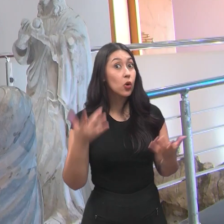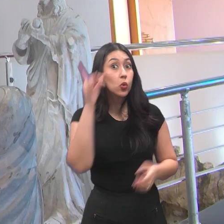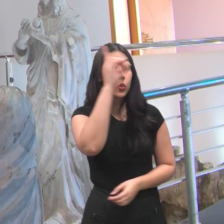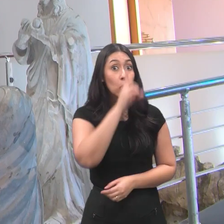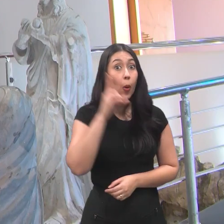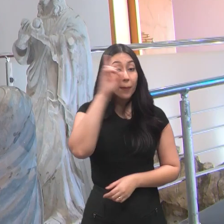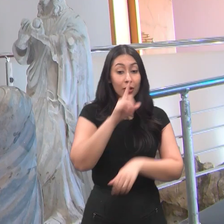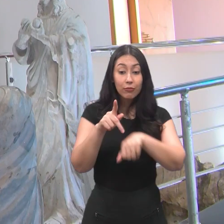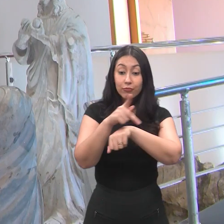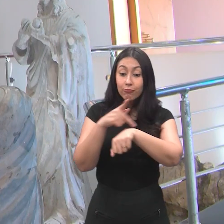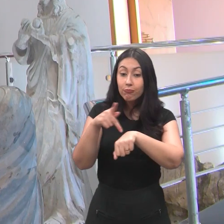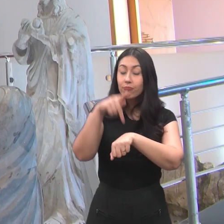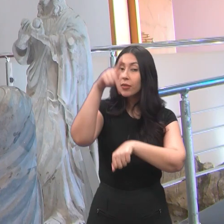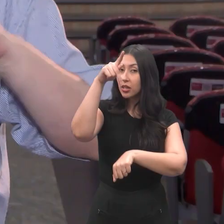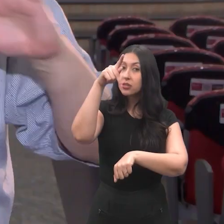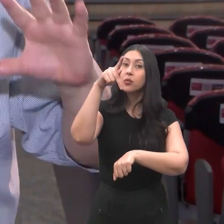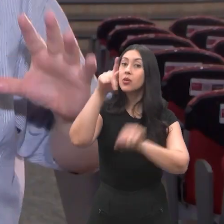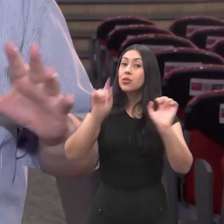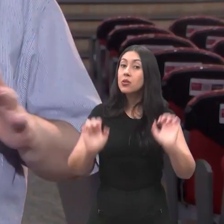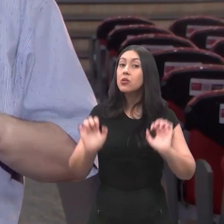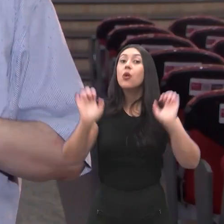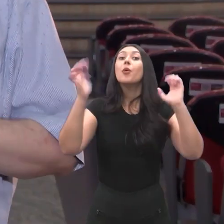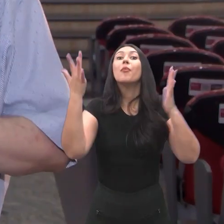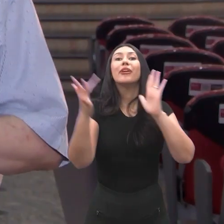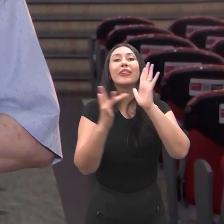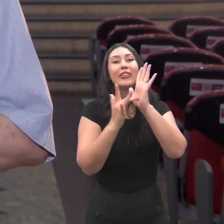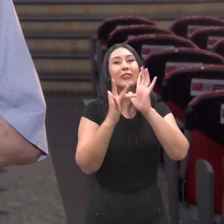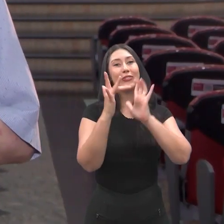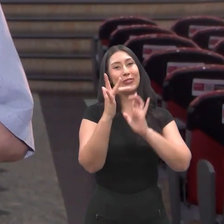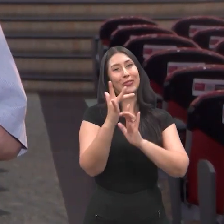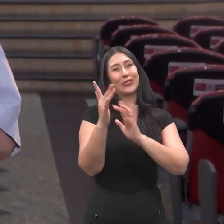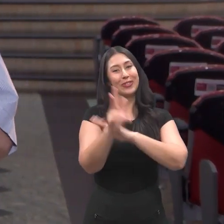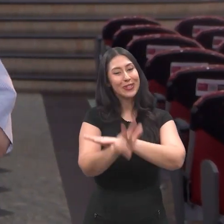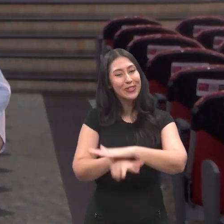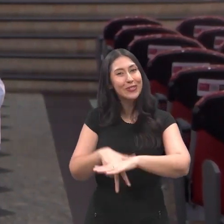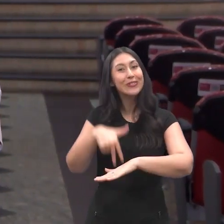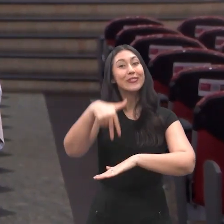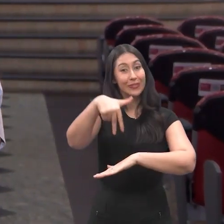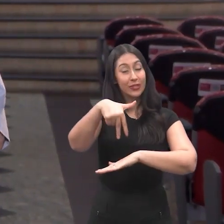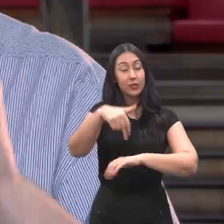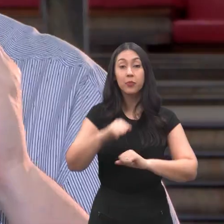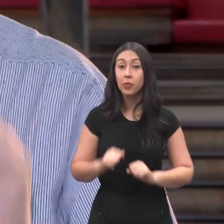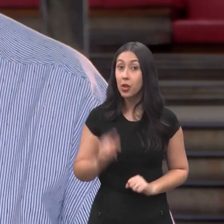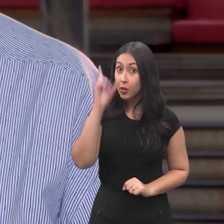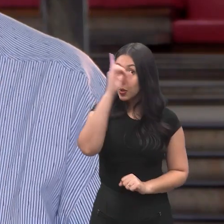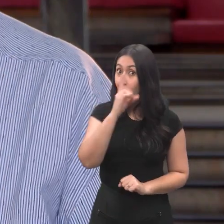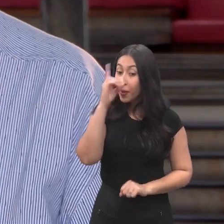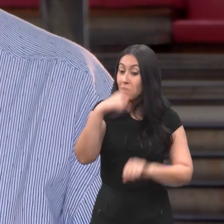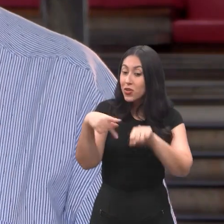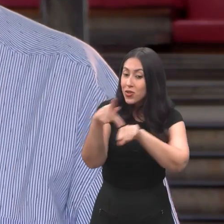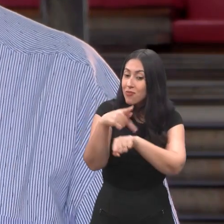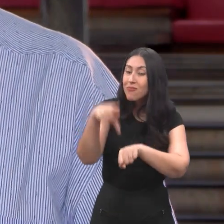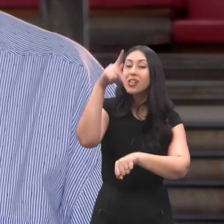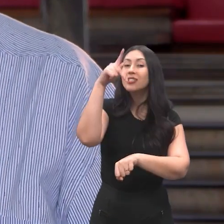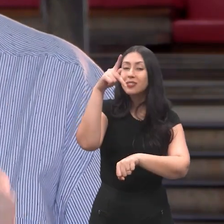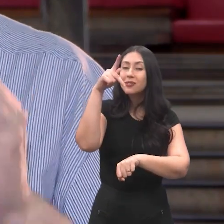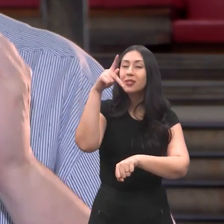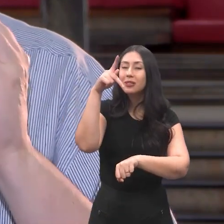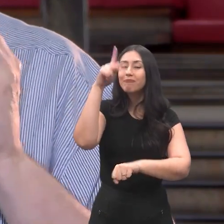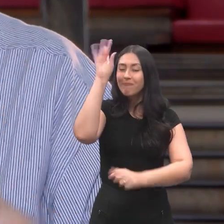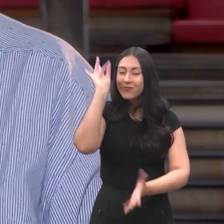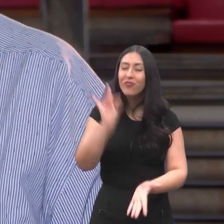Então chega o Domingo da Páscoa, no qual se comemora a ressurreição de Jesus. No domingo de Páscoa,